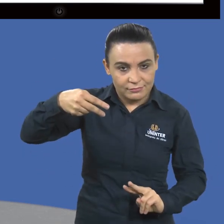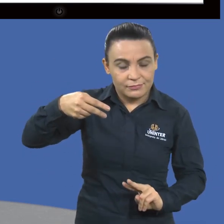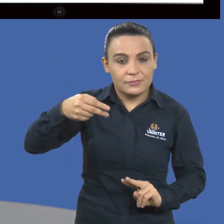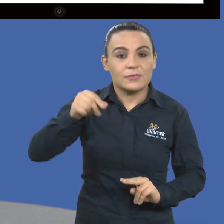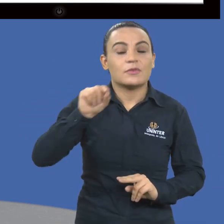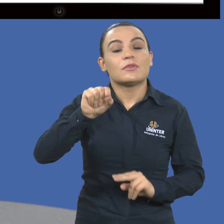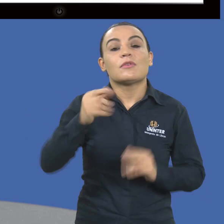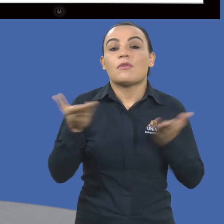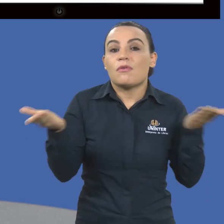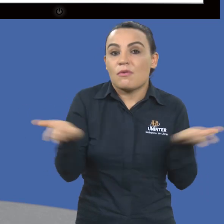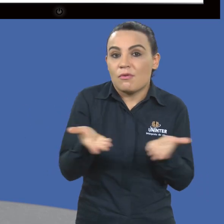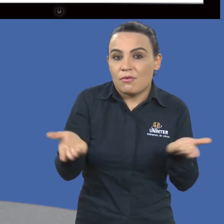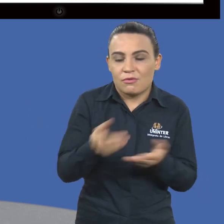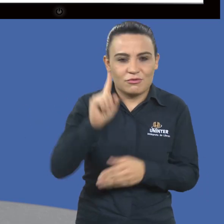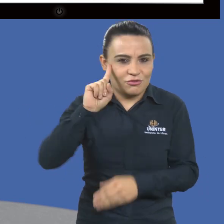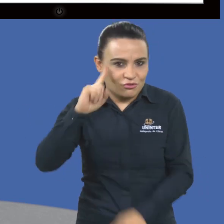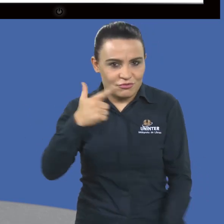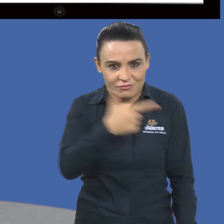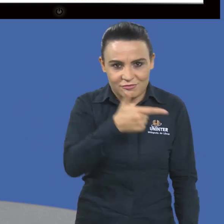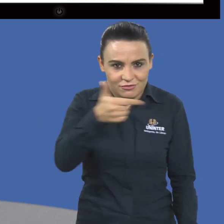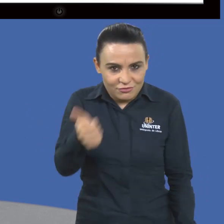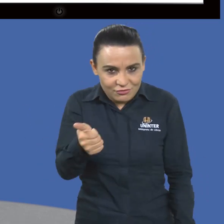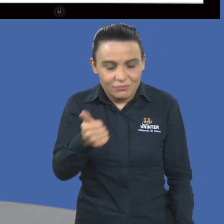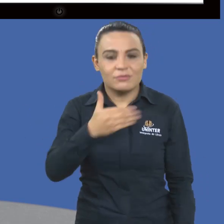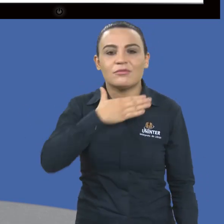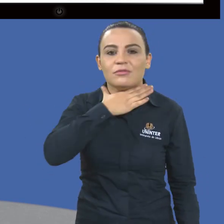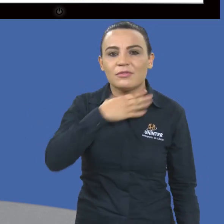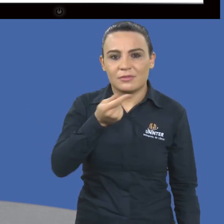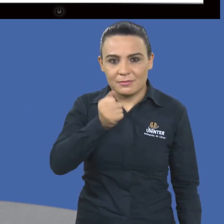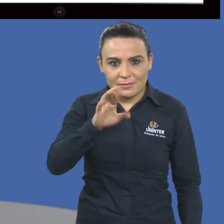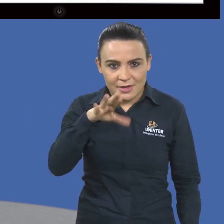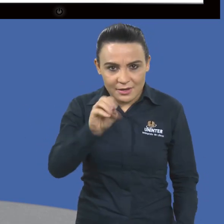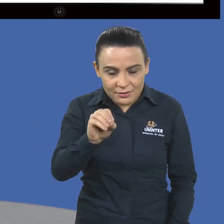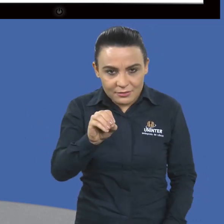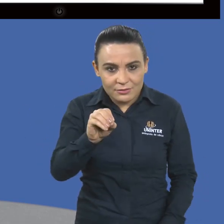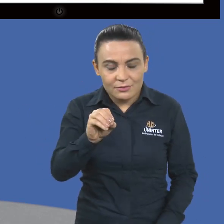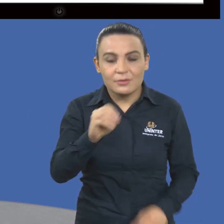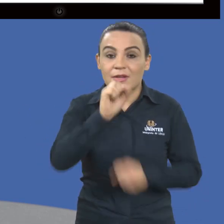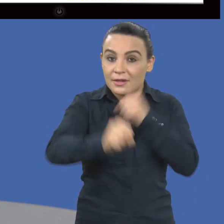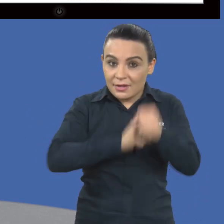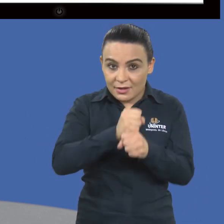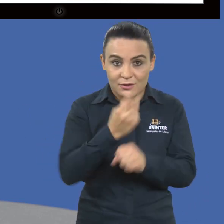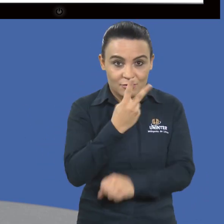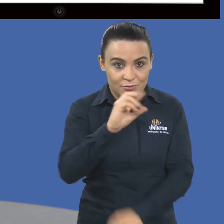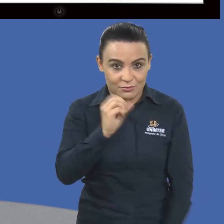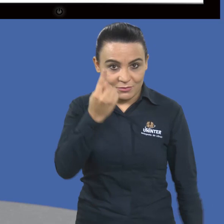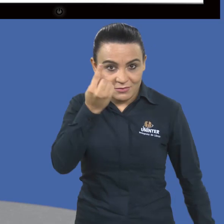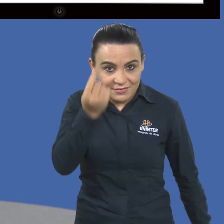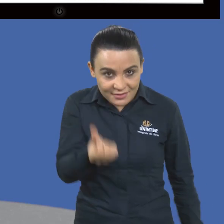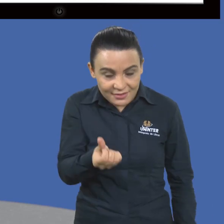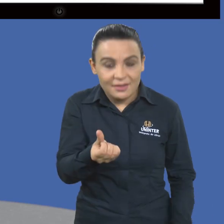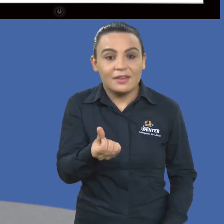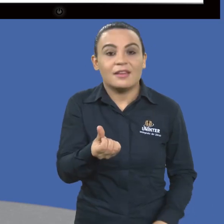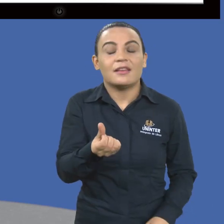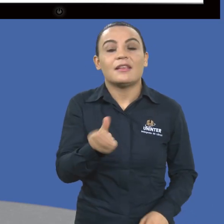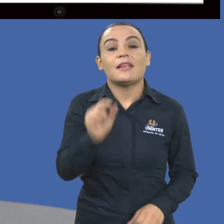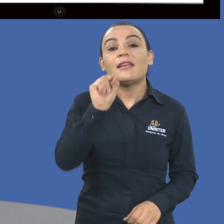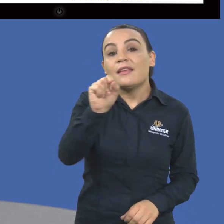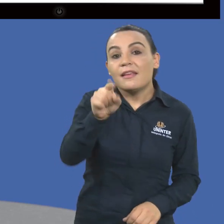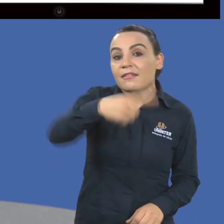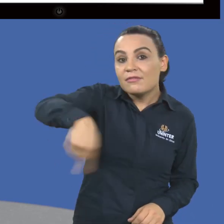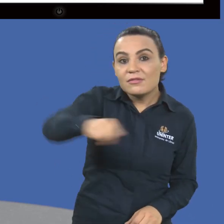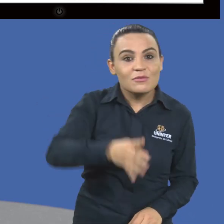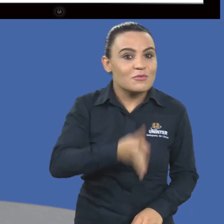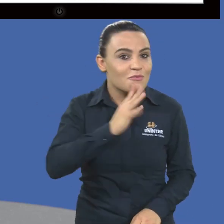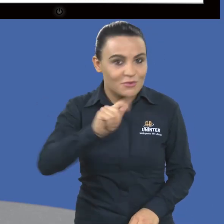Elaborado, então, para a data de hoje, 21 de março de 2016, e